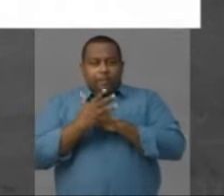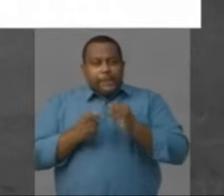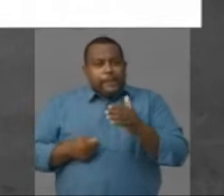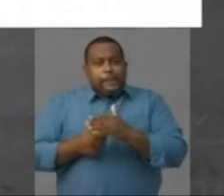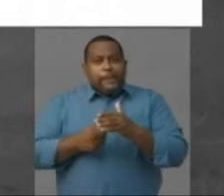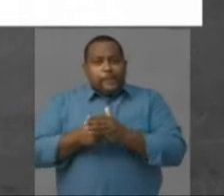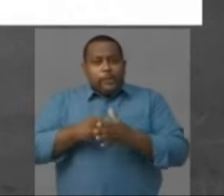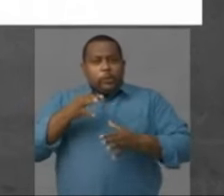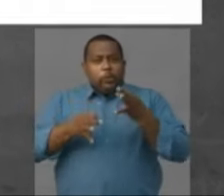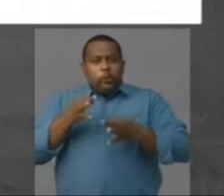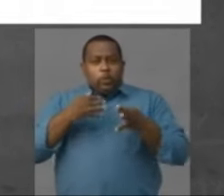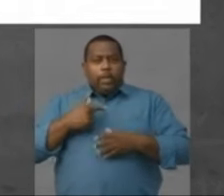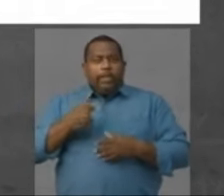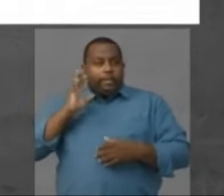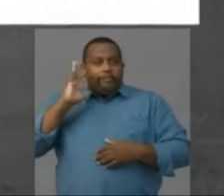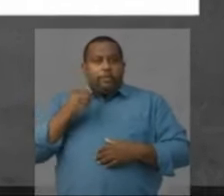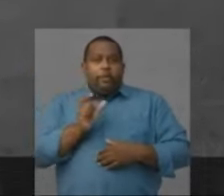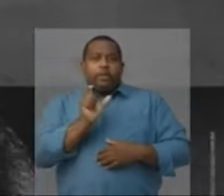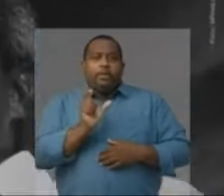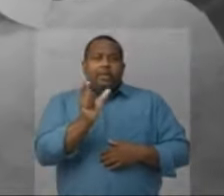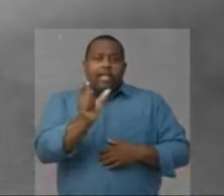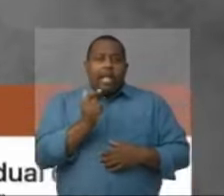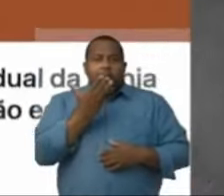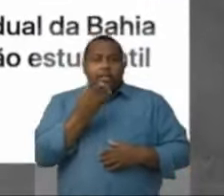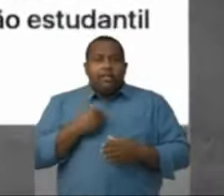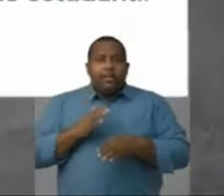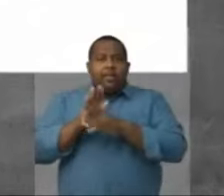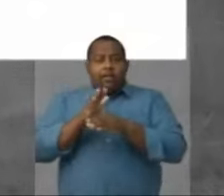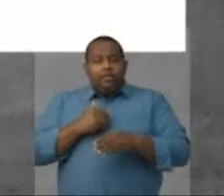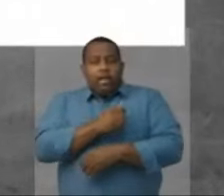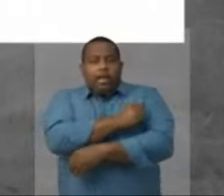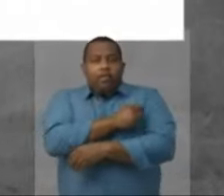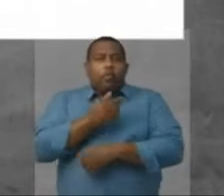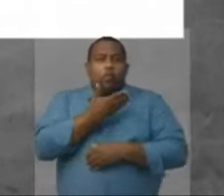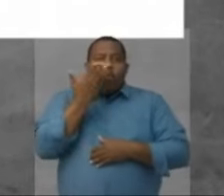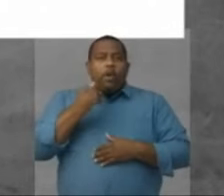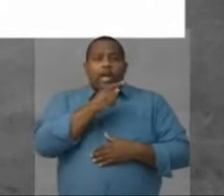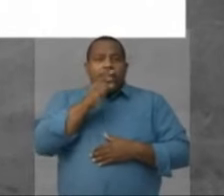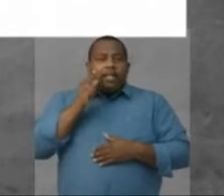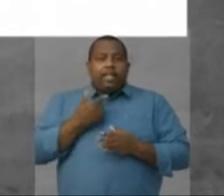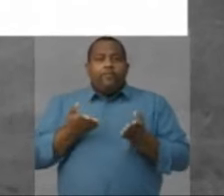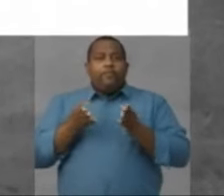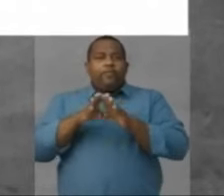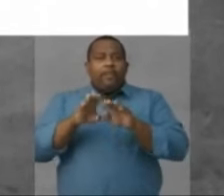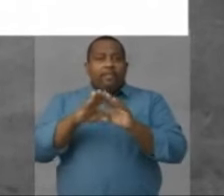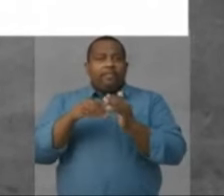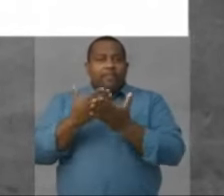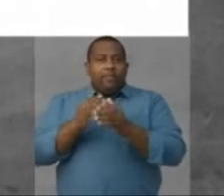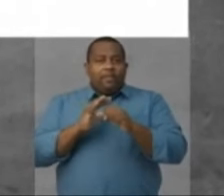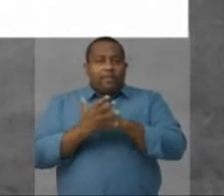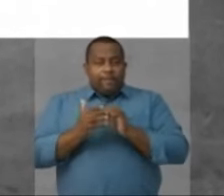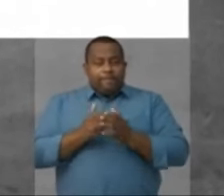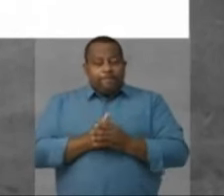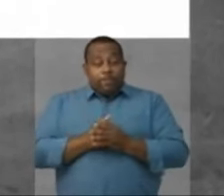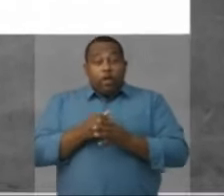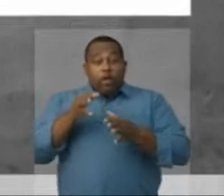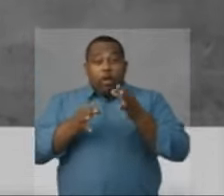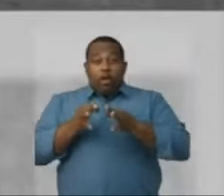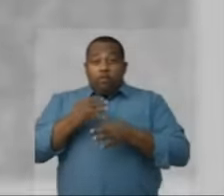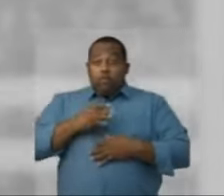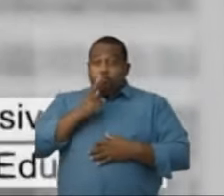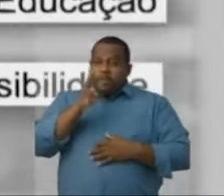muita pressão judicial foi criado um vale alimentação para os alunos que ficaram sem merenda com o fechamento das escolas. A justiça